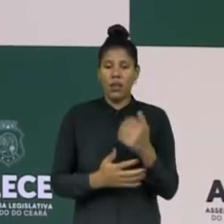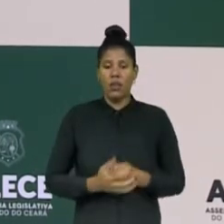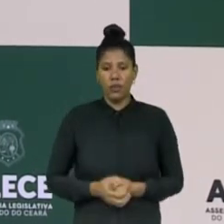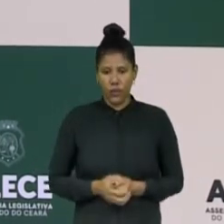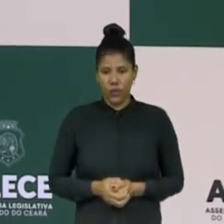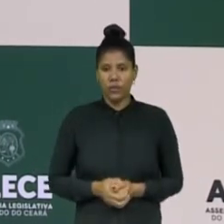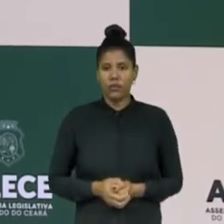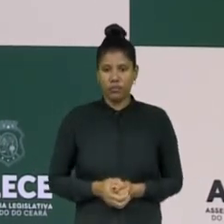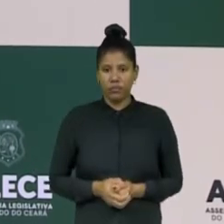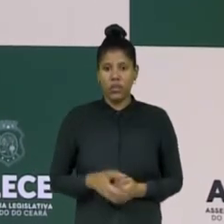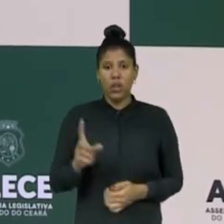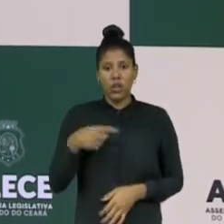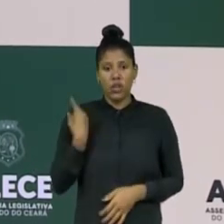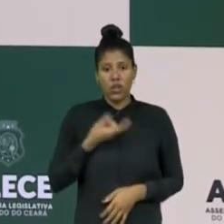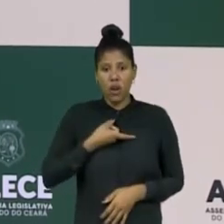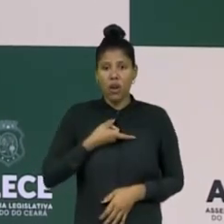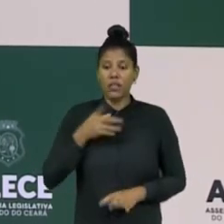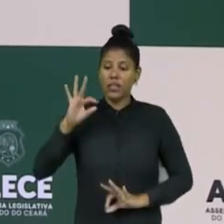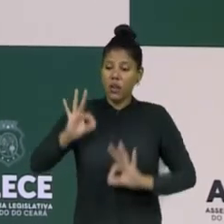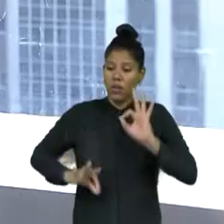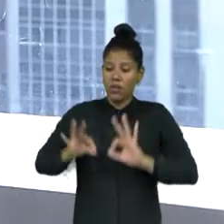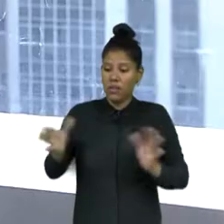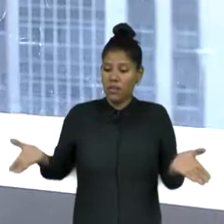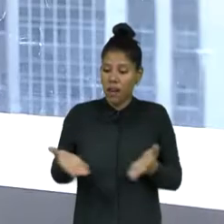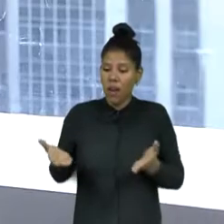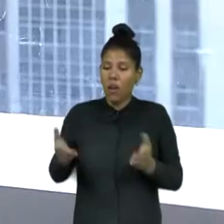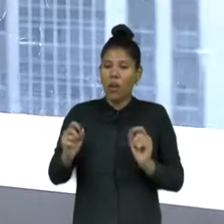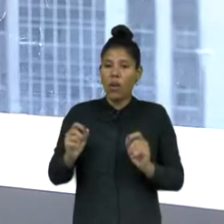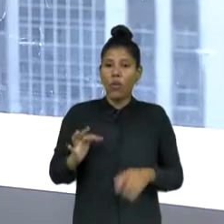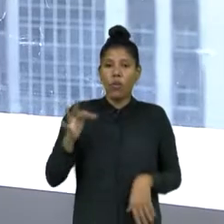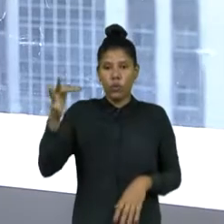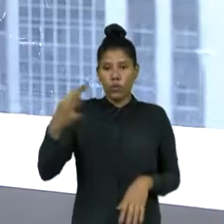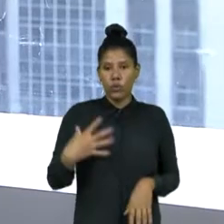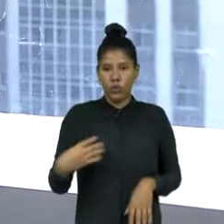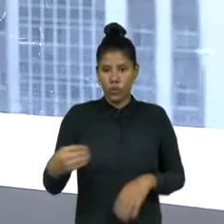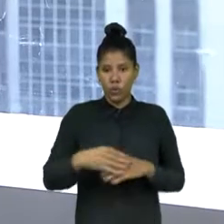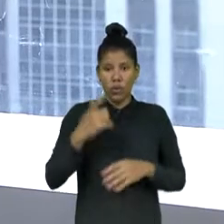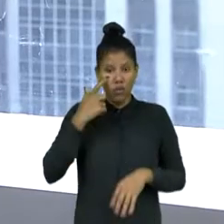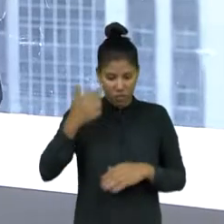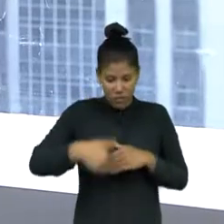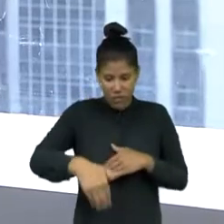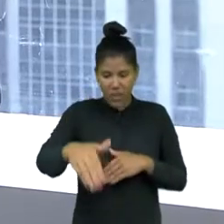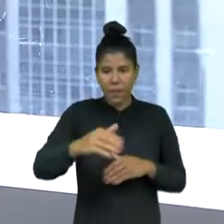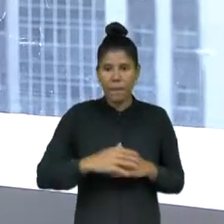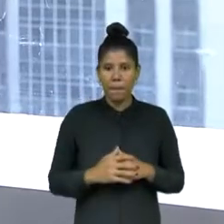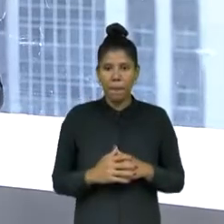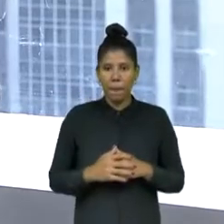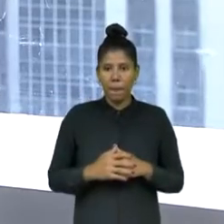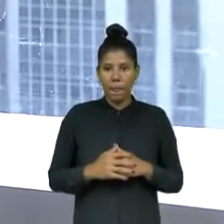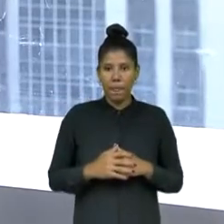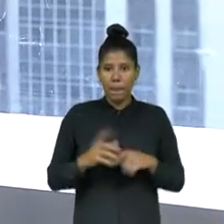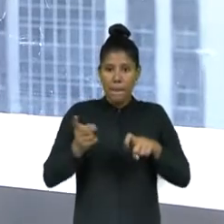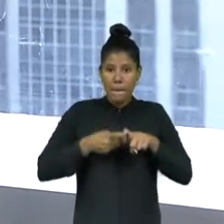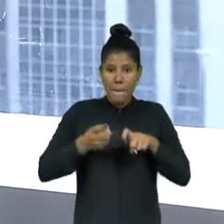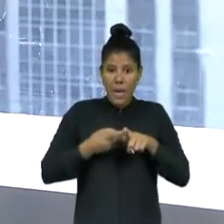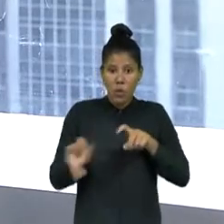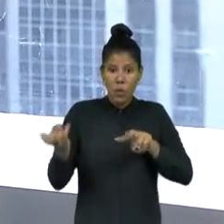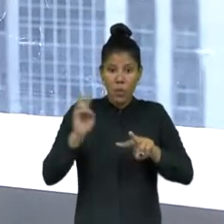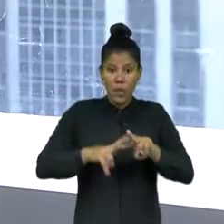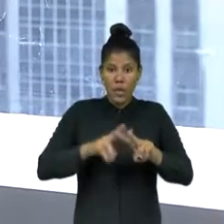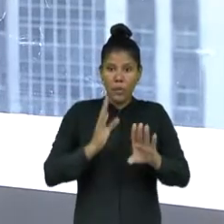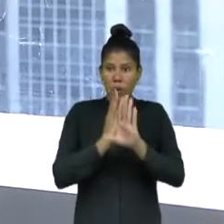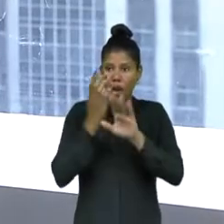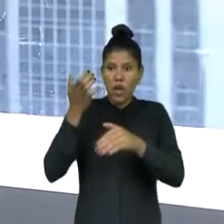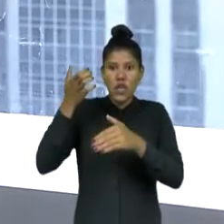estamos preparando o futuro para os nossos filhos. Veja no próximo bloco o caso do médico preso por estuprar uma